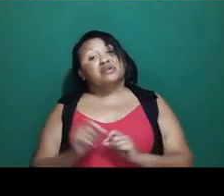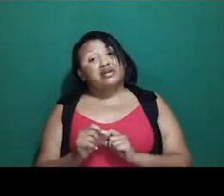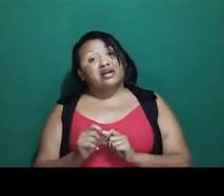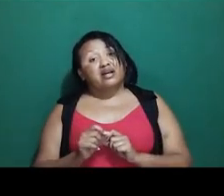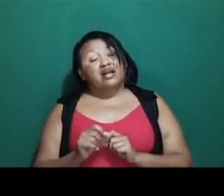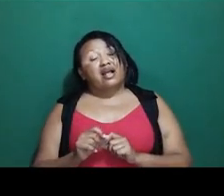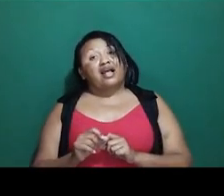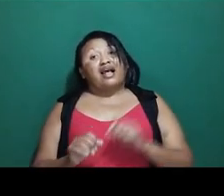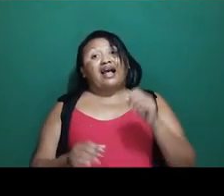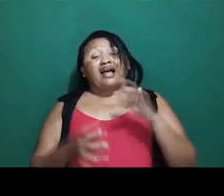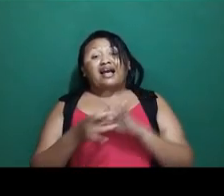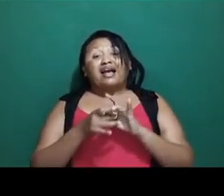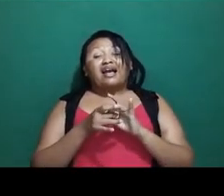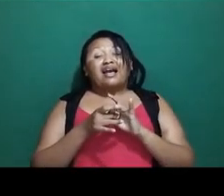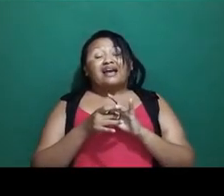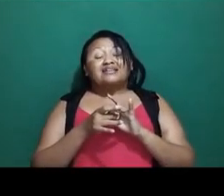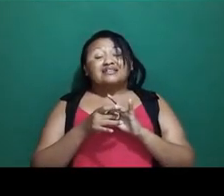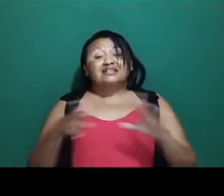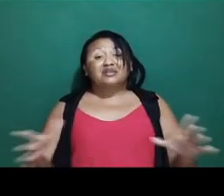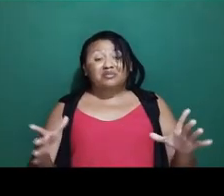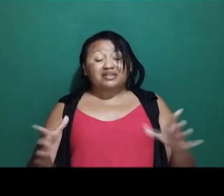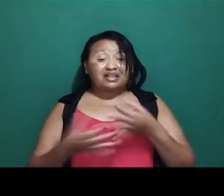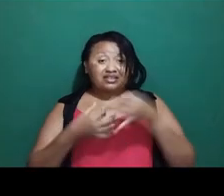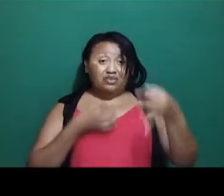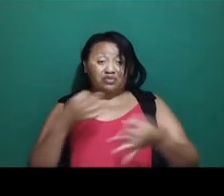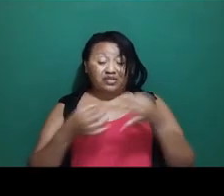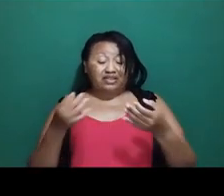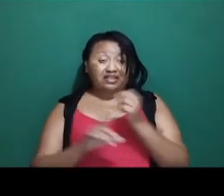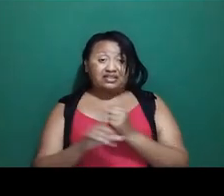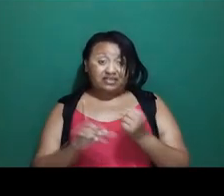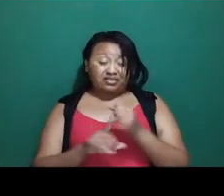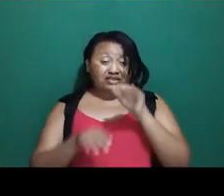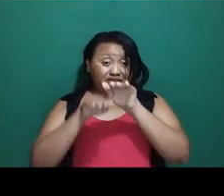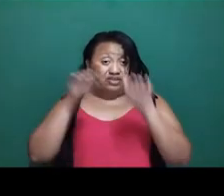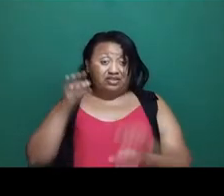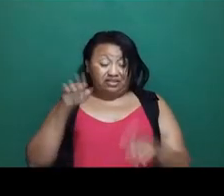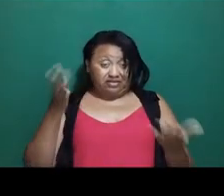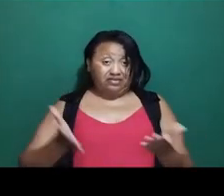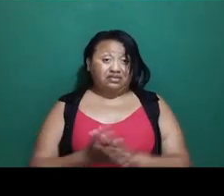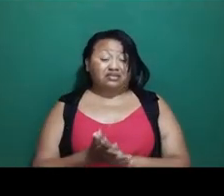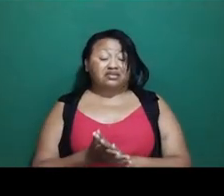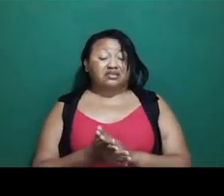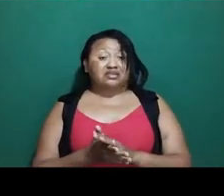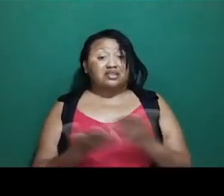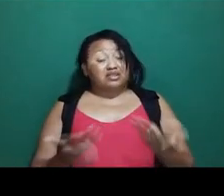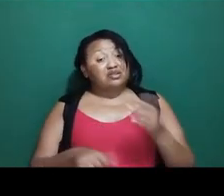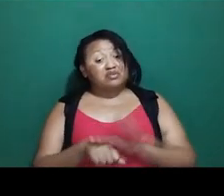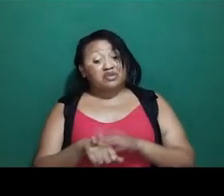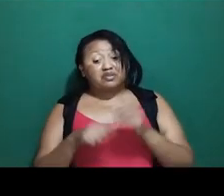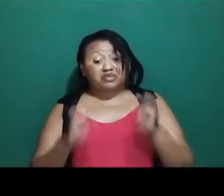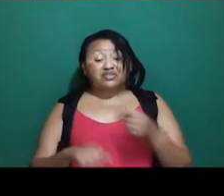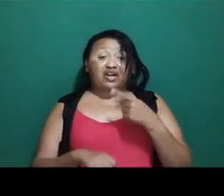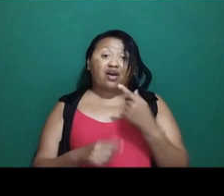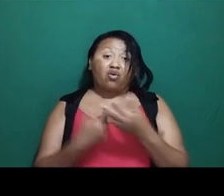a democracia é o melhor caminho para a diminuição das desigualdades sociais né E neste momento é bom gente falar de algumas coisas